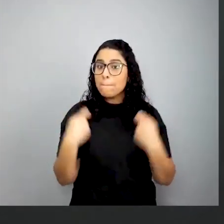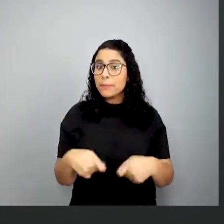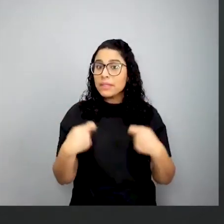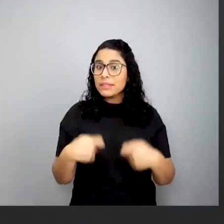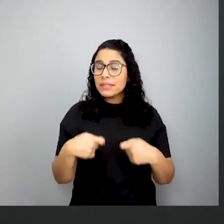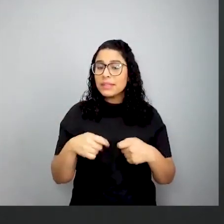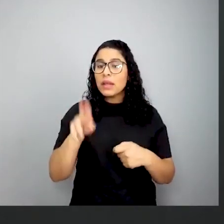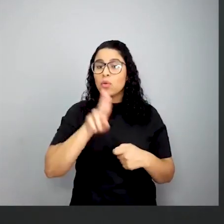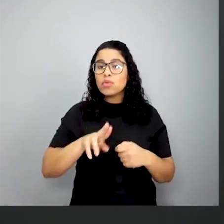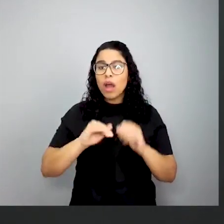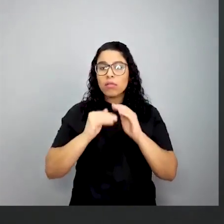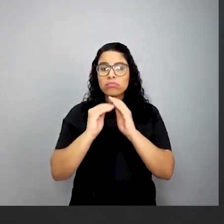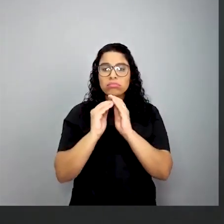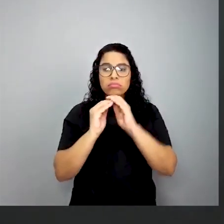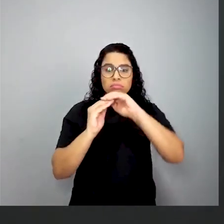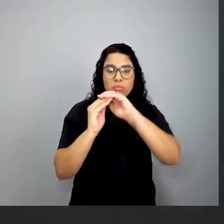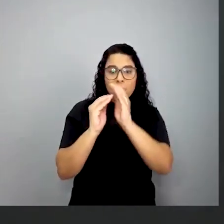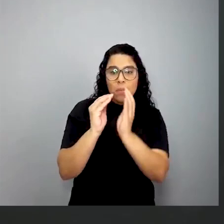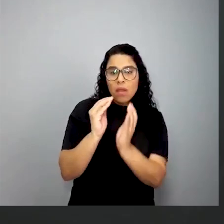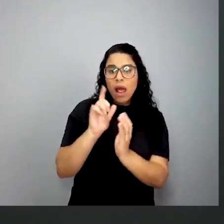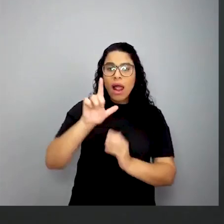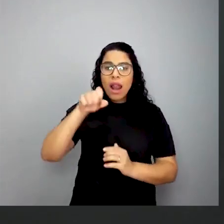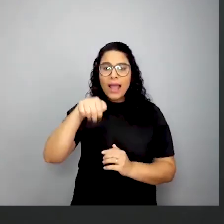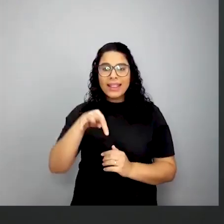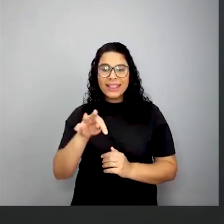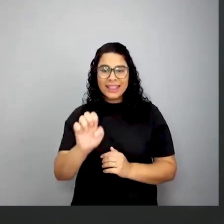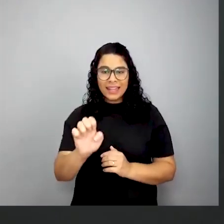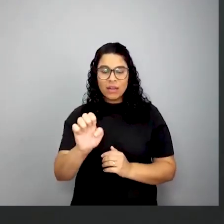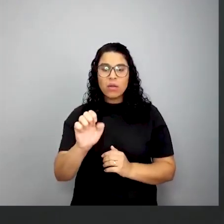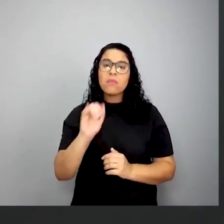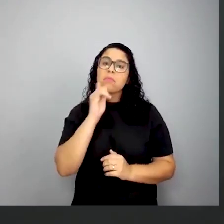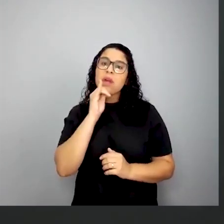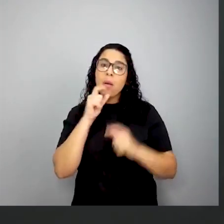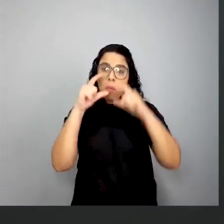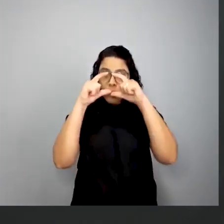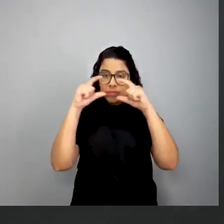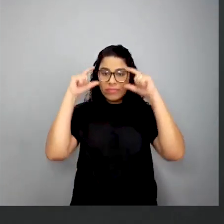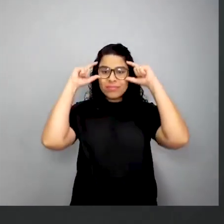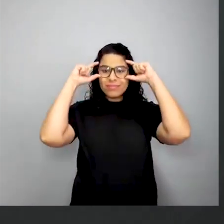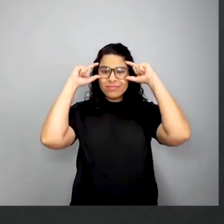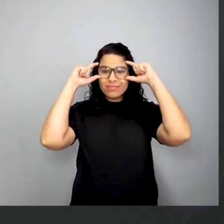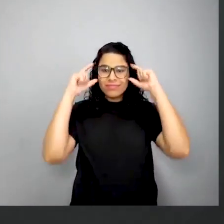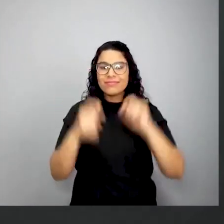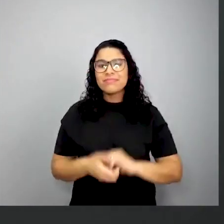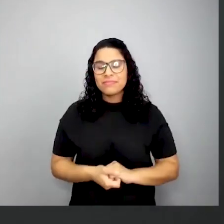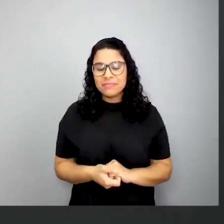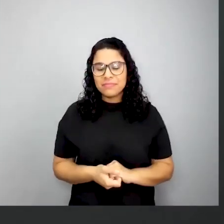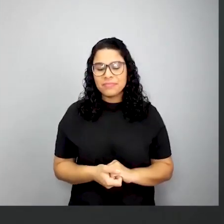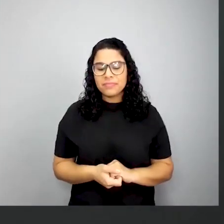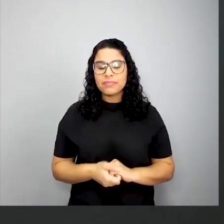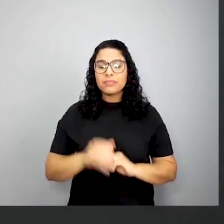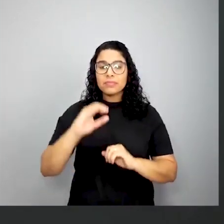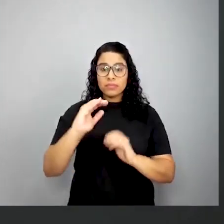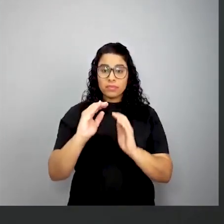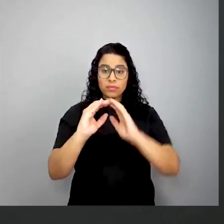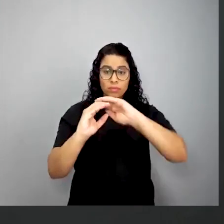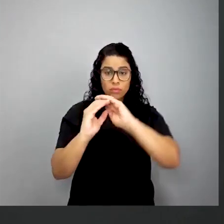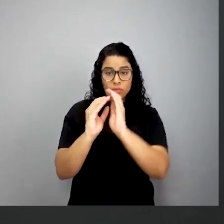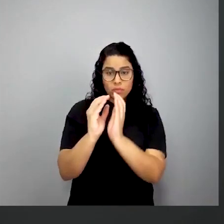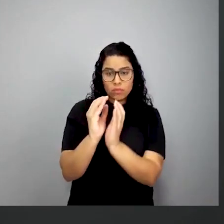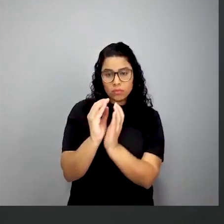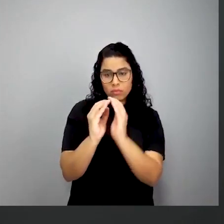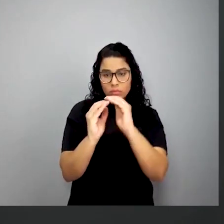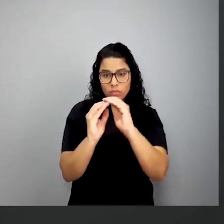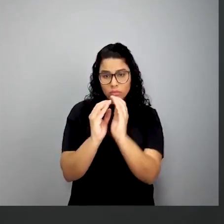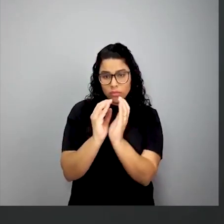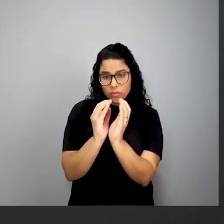contato para amenizar esse sofrimento, essa dificuldade de enxergar de longe. A gente fala que o globo ocular, né, assim, que do míope ela fica um pouco